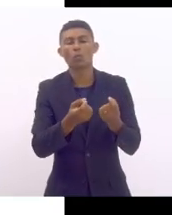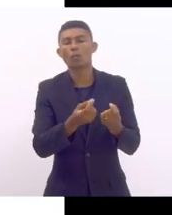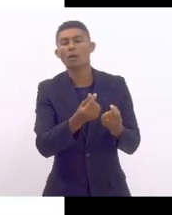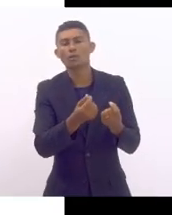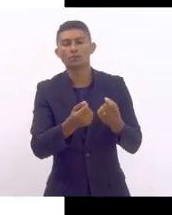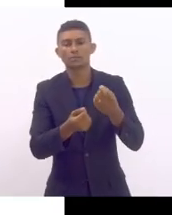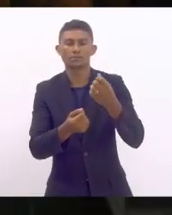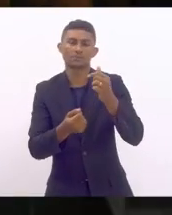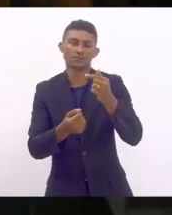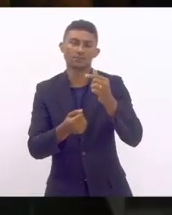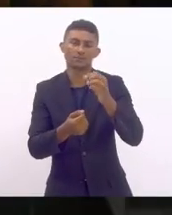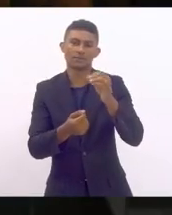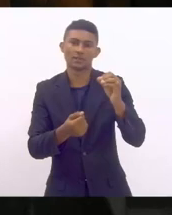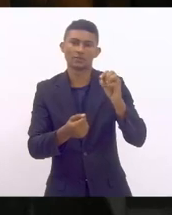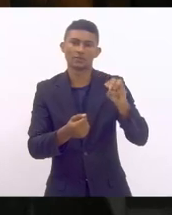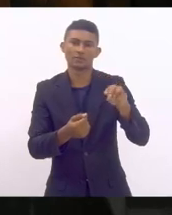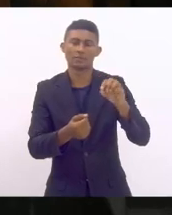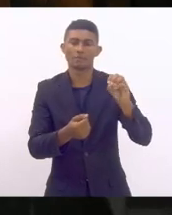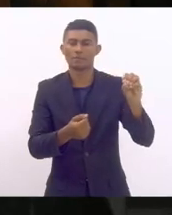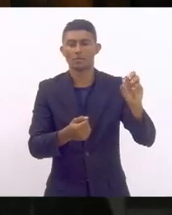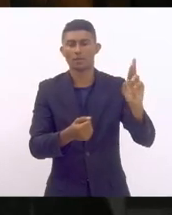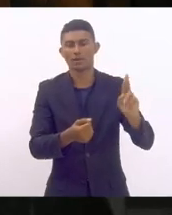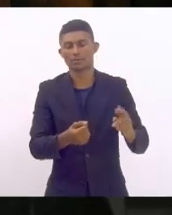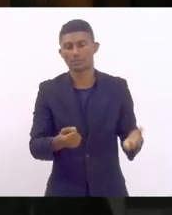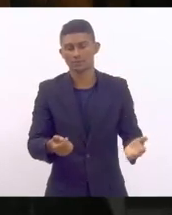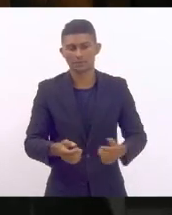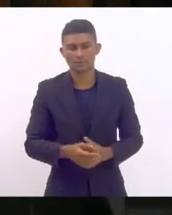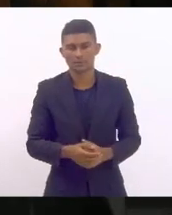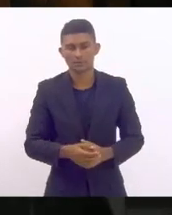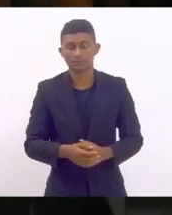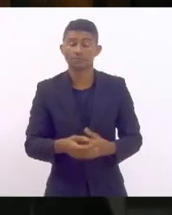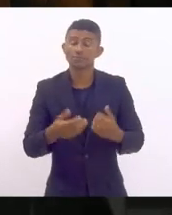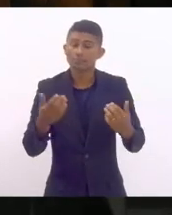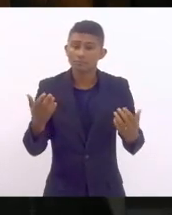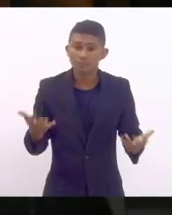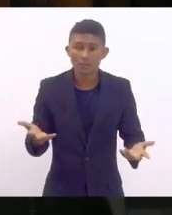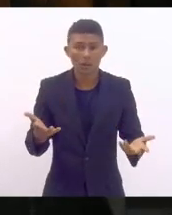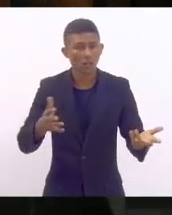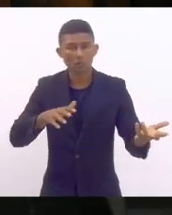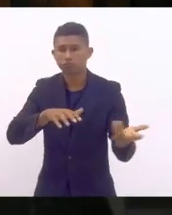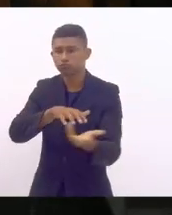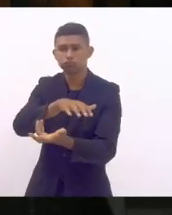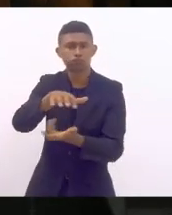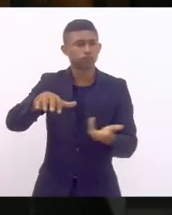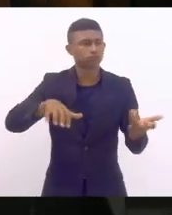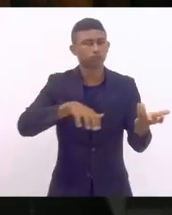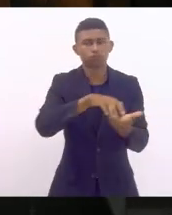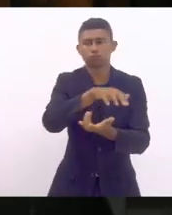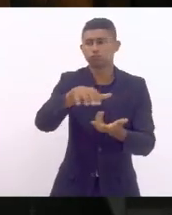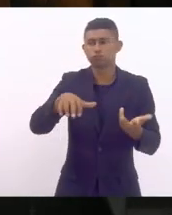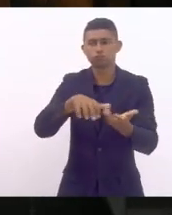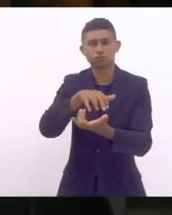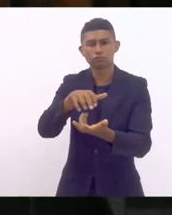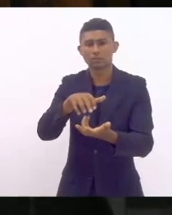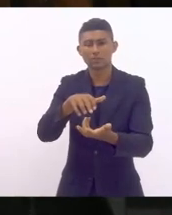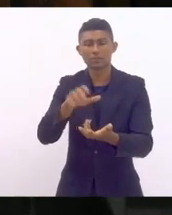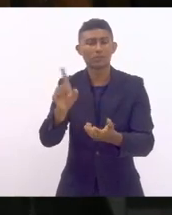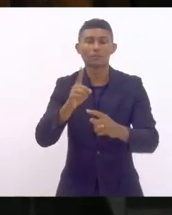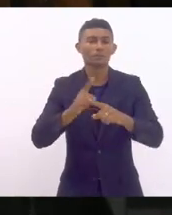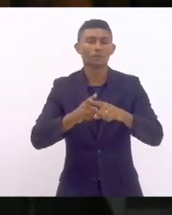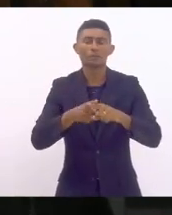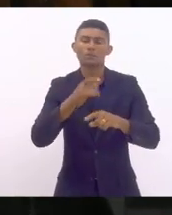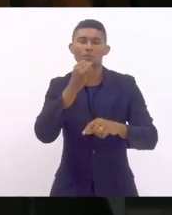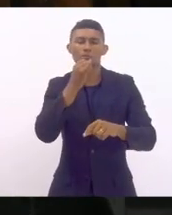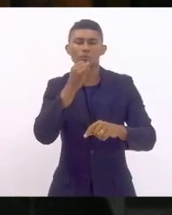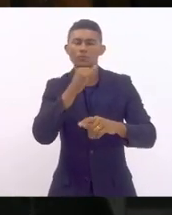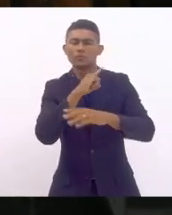que o que não tornou um caos as nossas instituições porque às vezes nós vamos lá